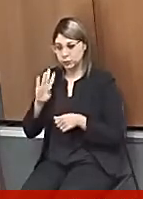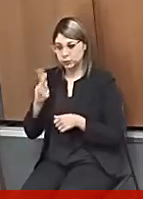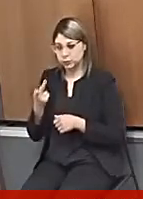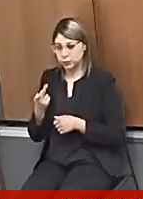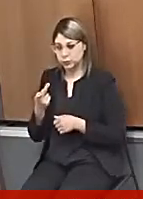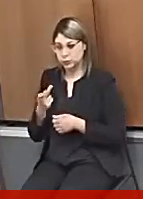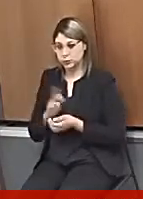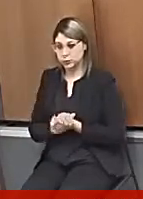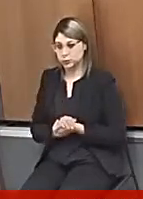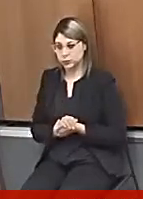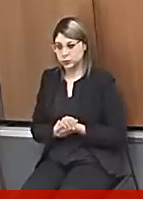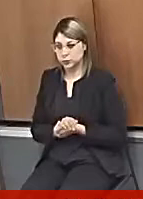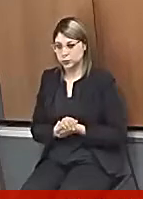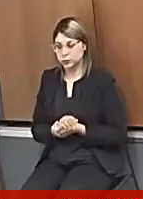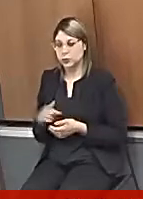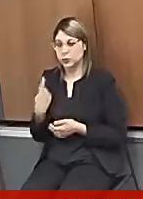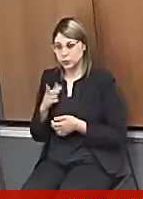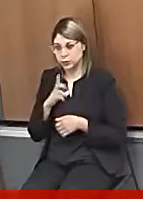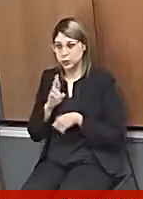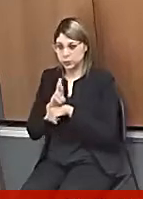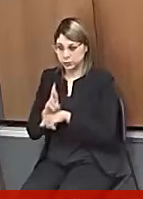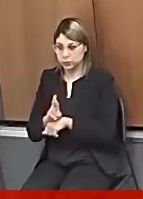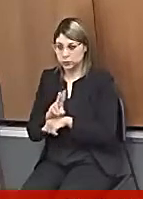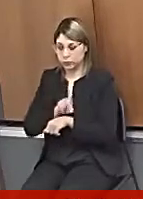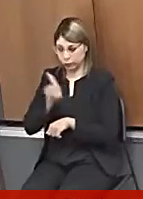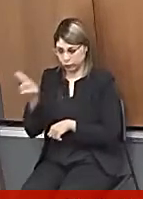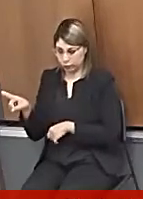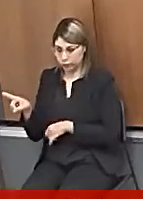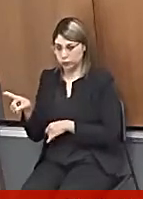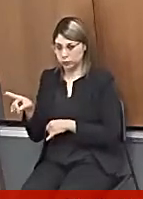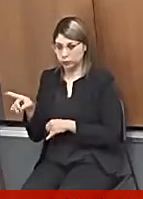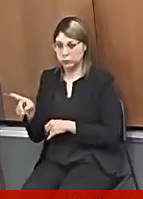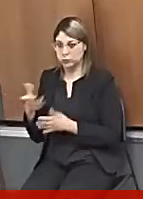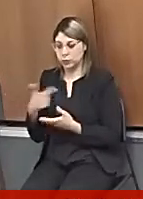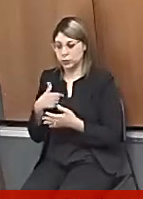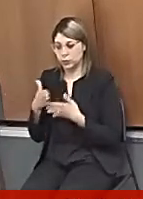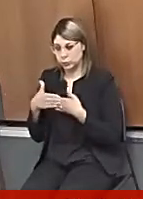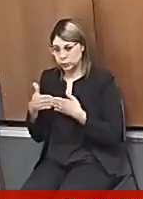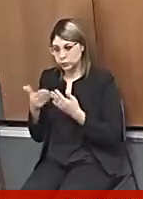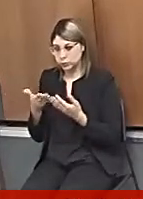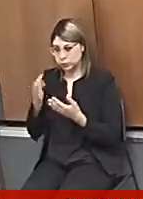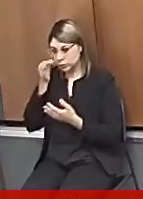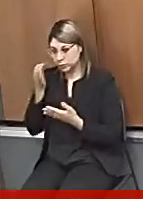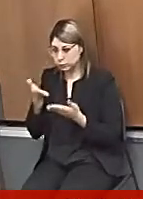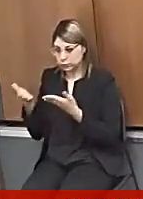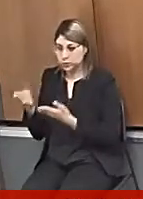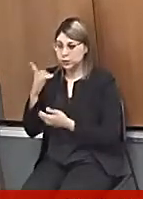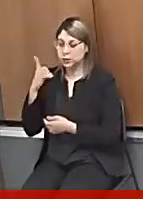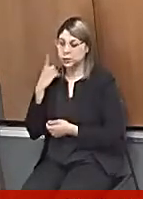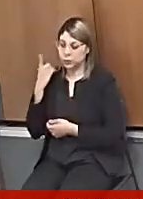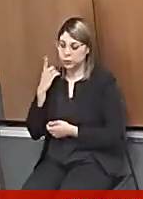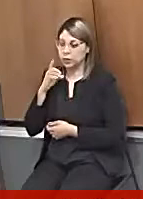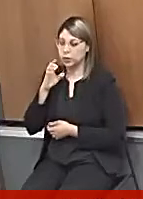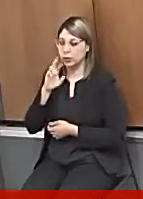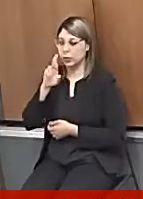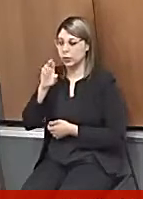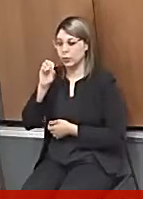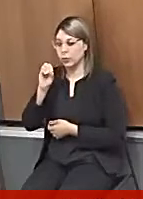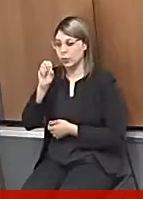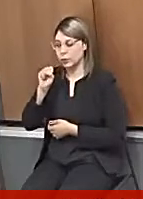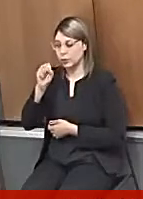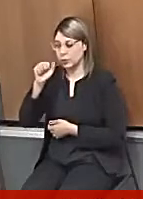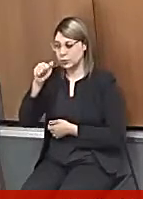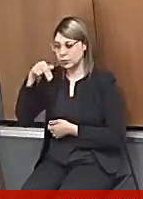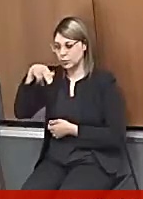nós vamos arrumar representação para aí eu queria passar e ouvir com muito carinho atenção a deputada rosângela reis